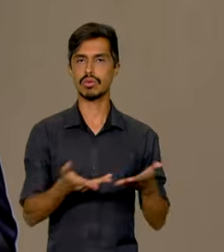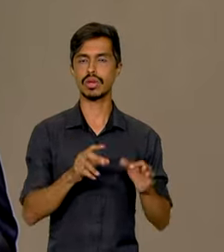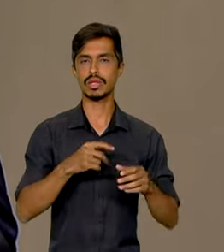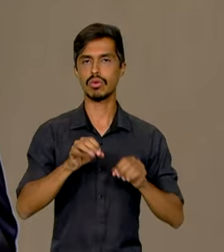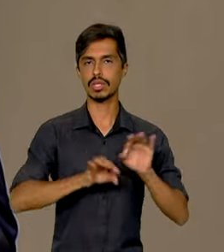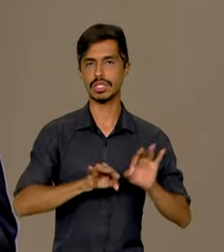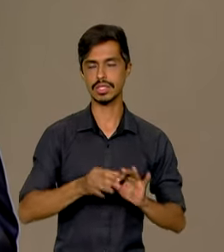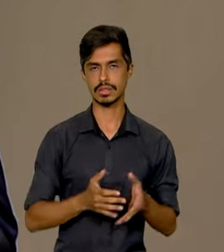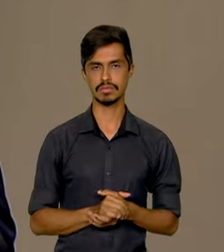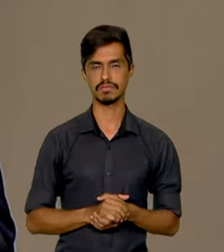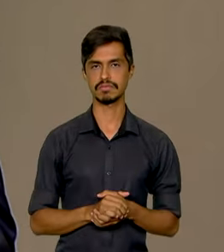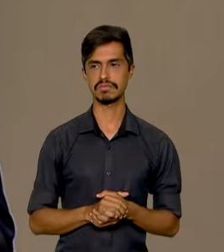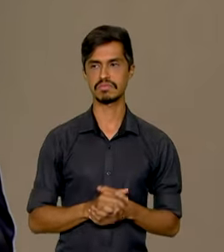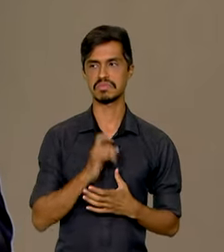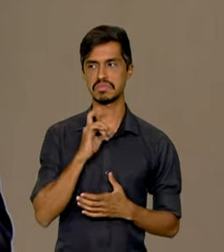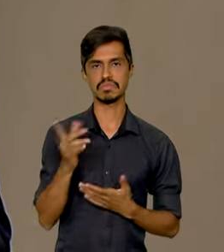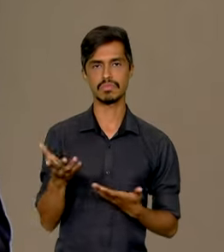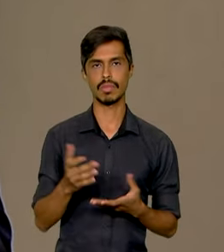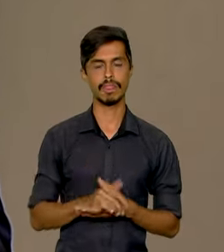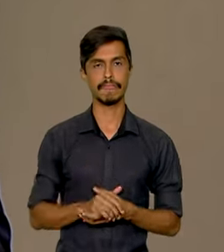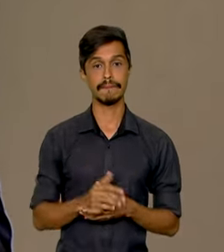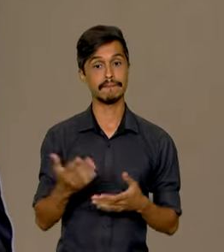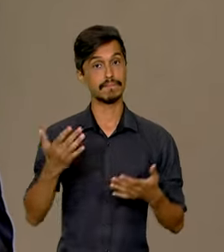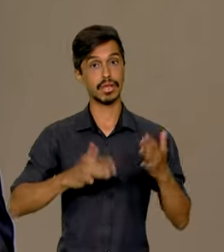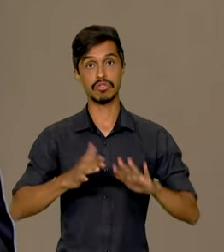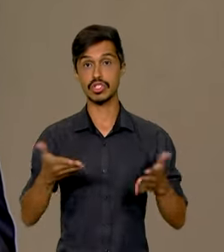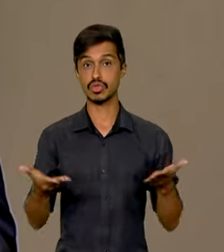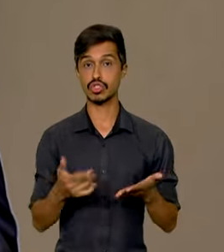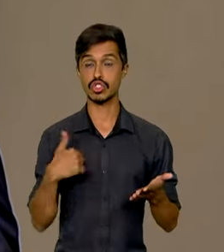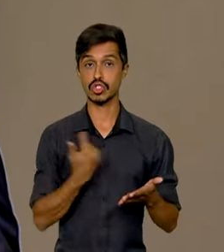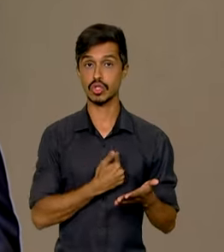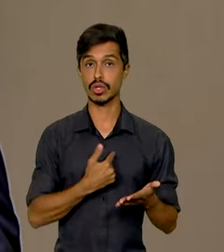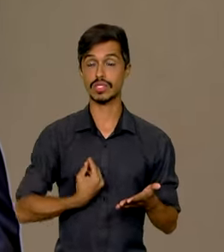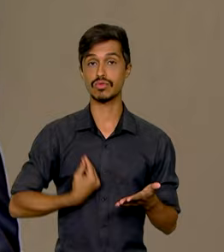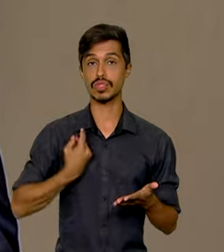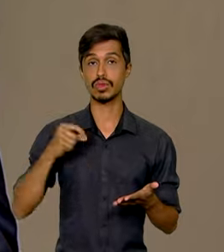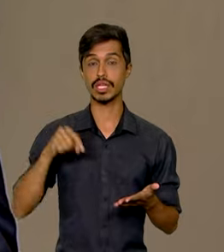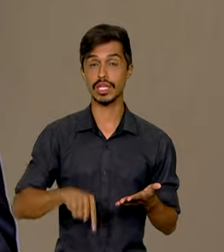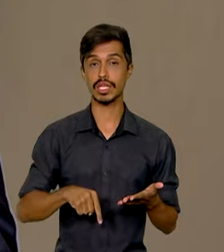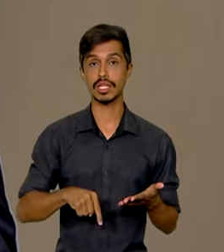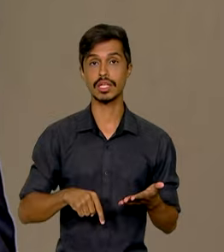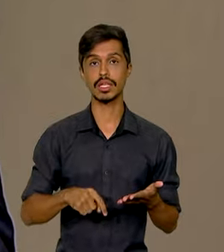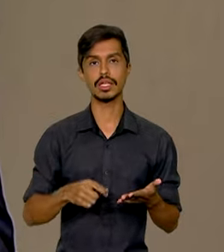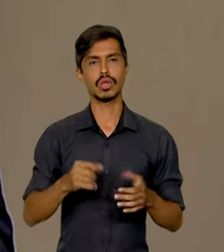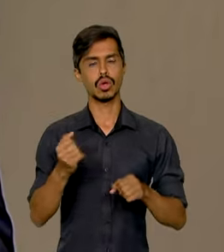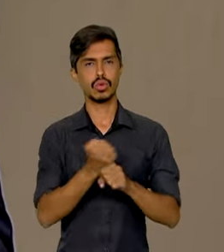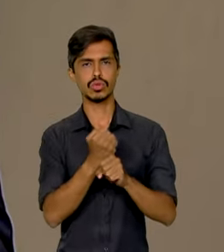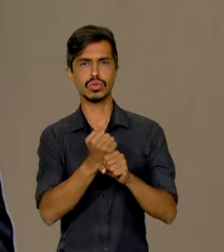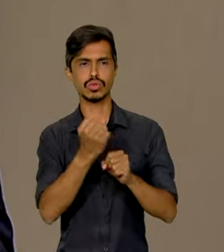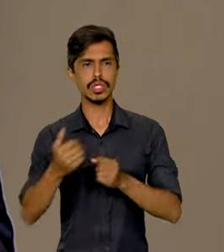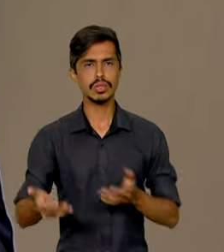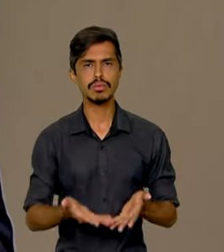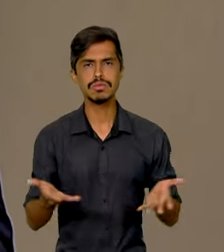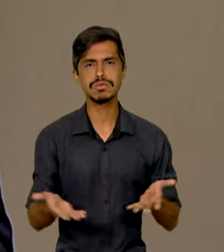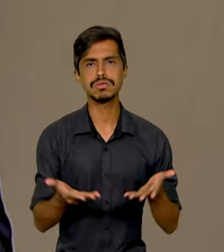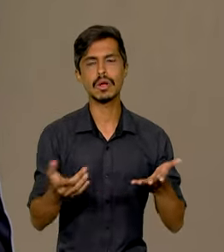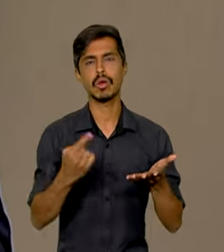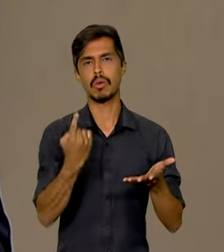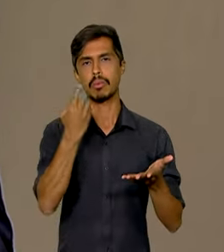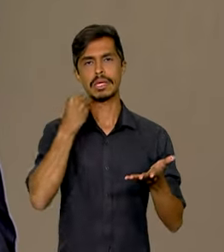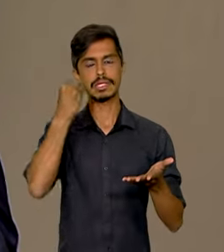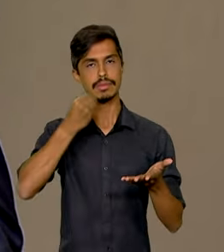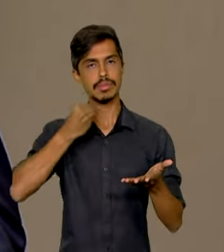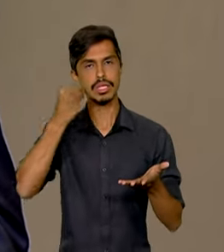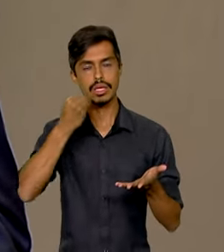organizando. Talvez aqui hoje nós estejamos construindo e lançando uma